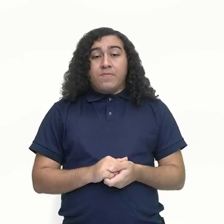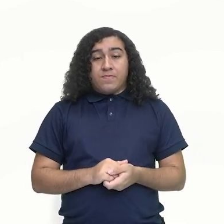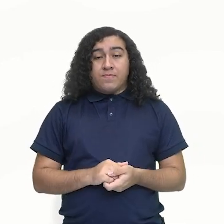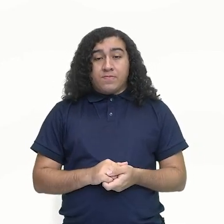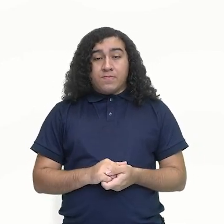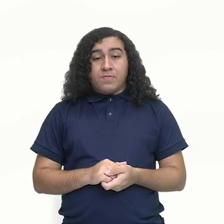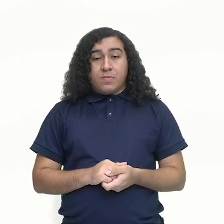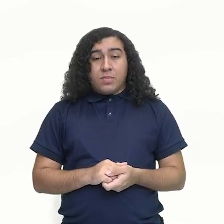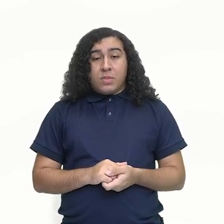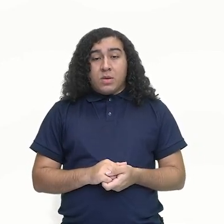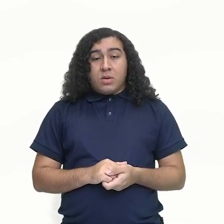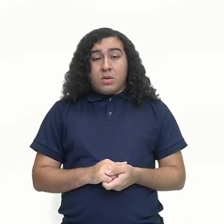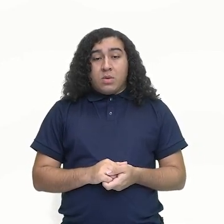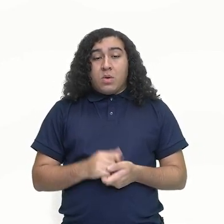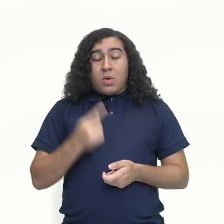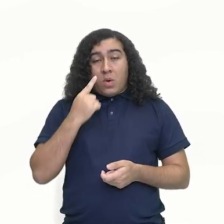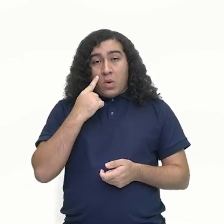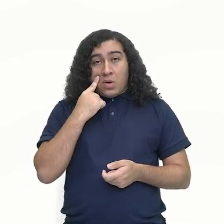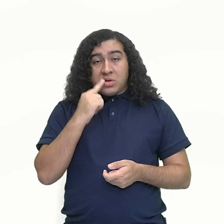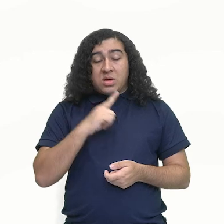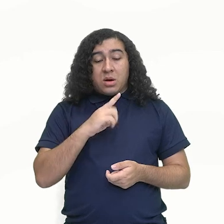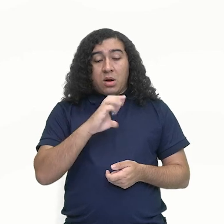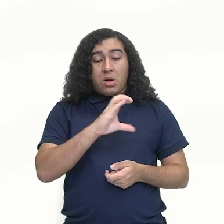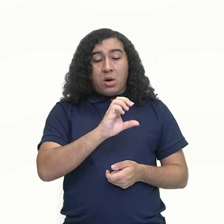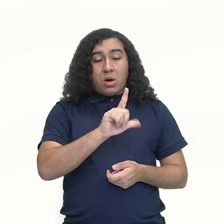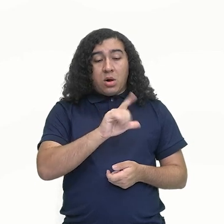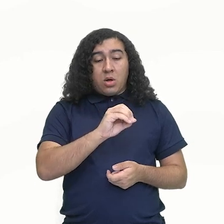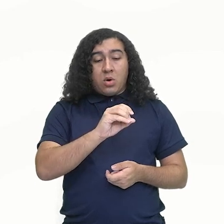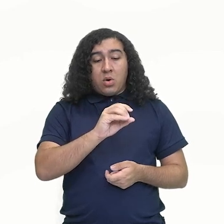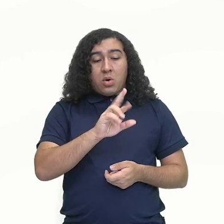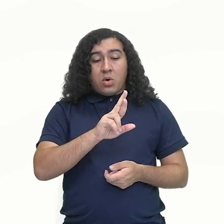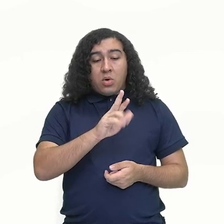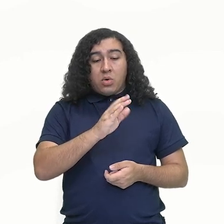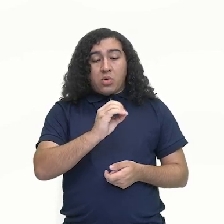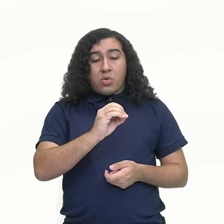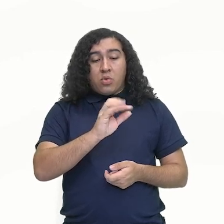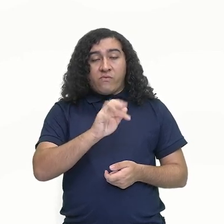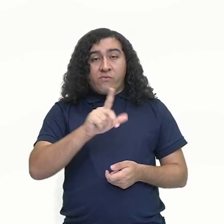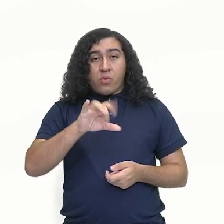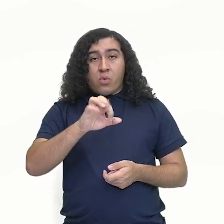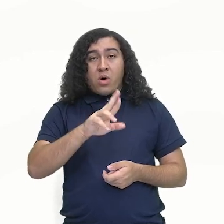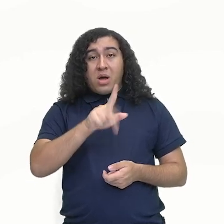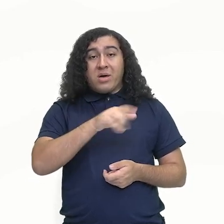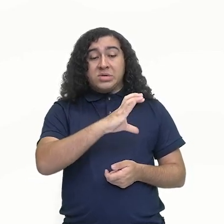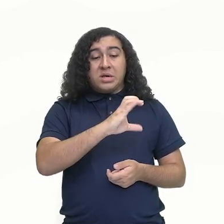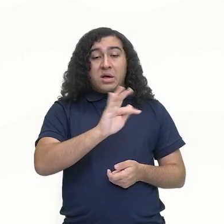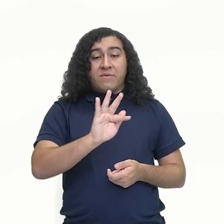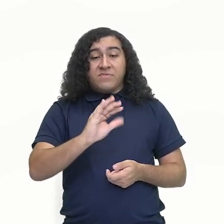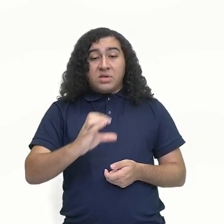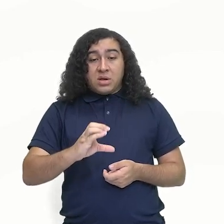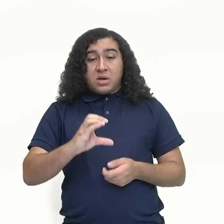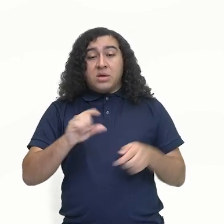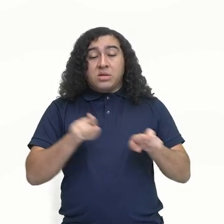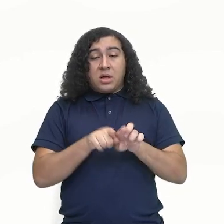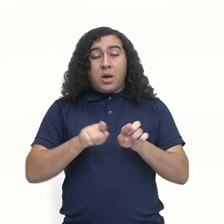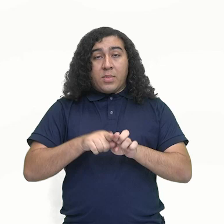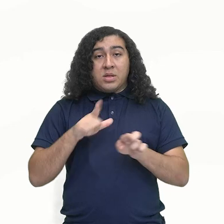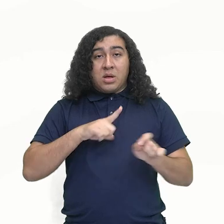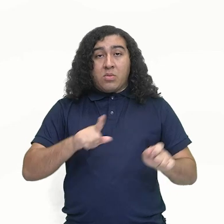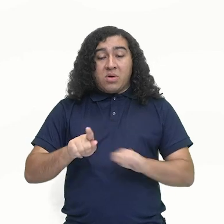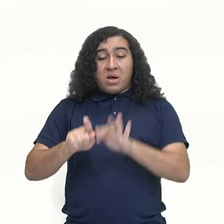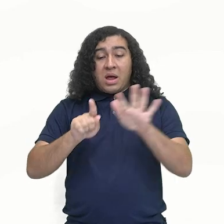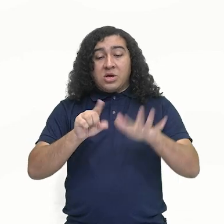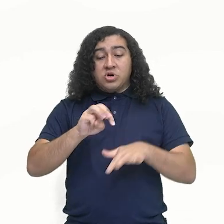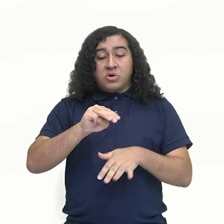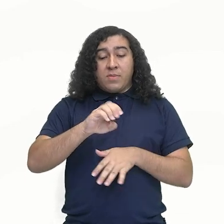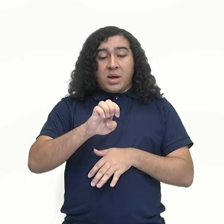aqui dos clorofluorcarbonetos, que são os CF6. Aí nós temos aqui o gás metano